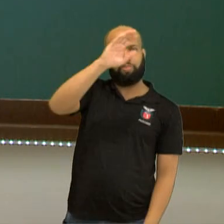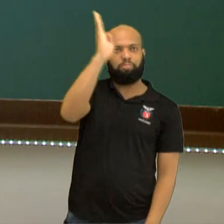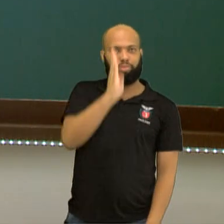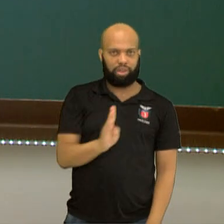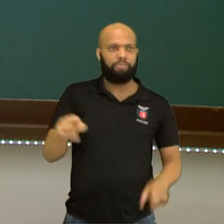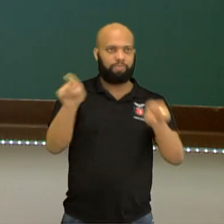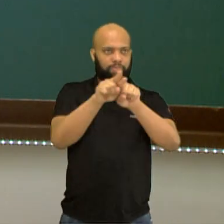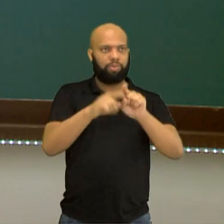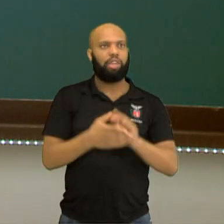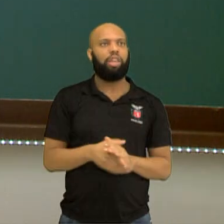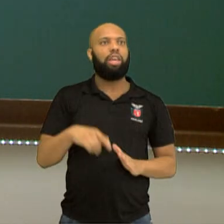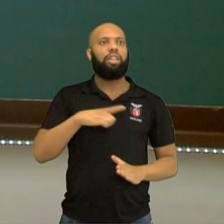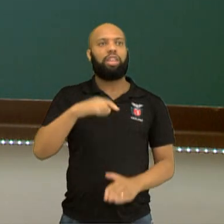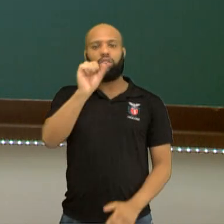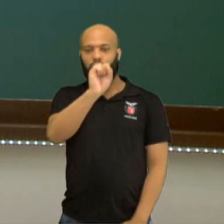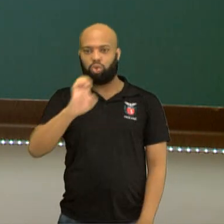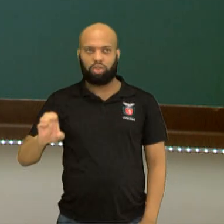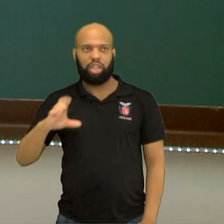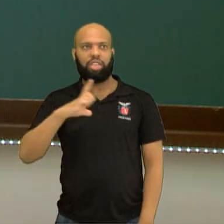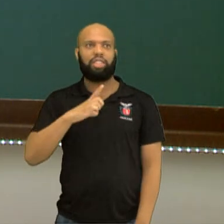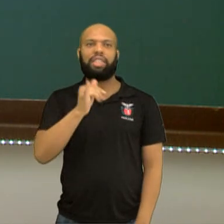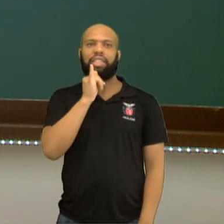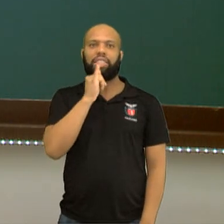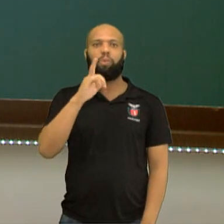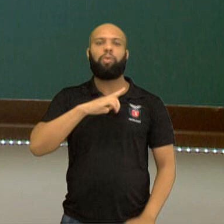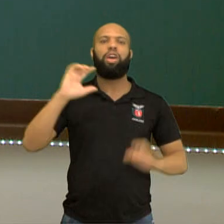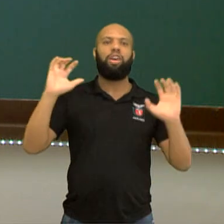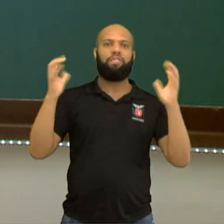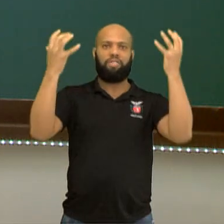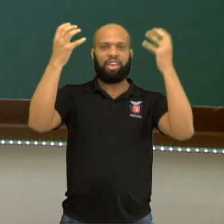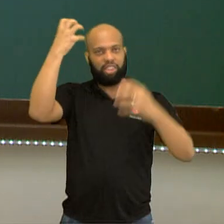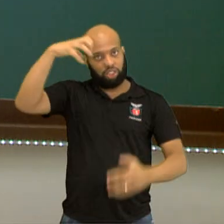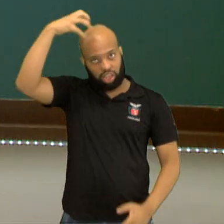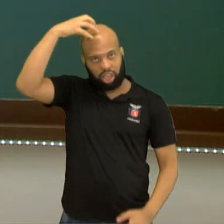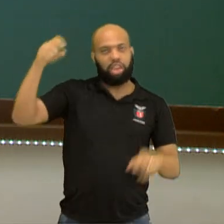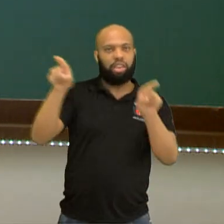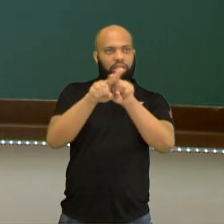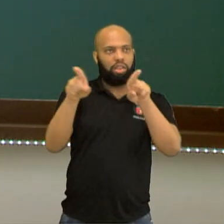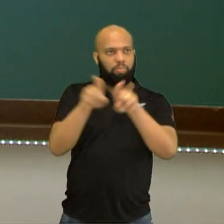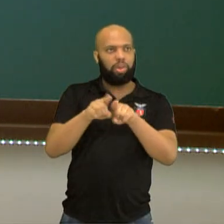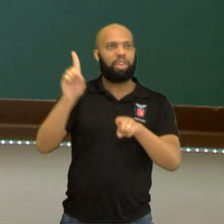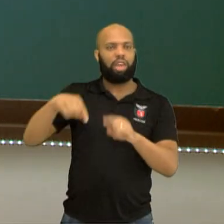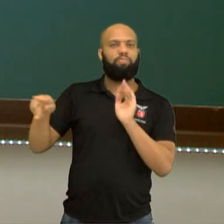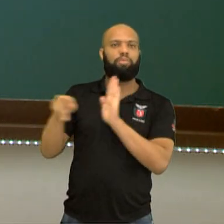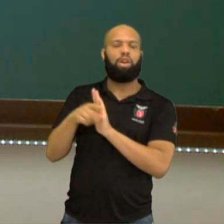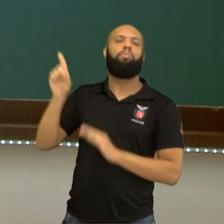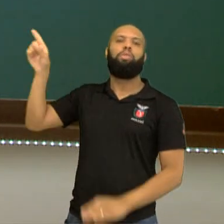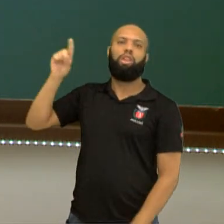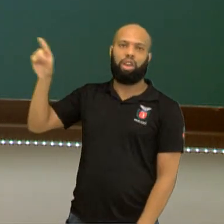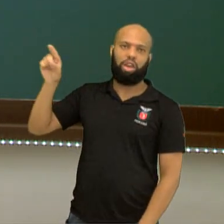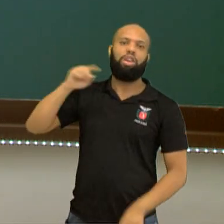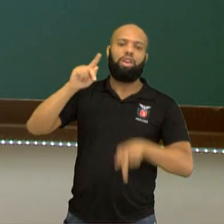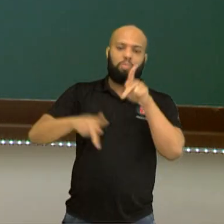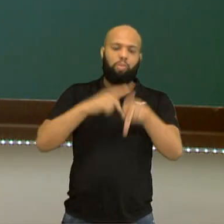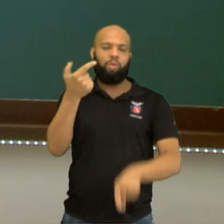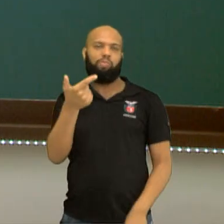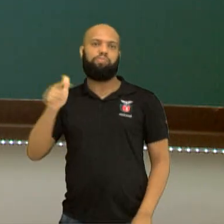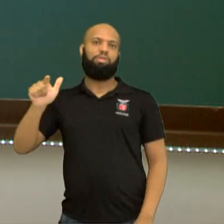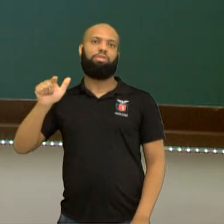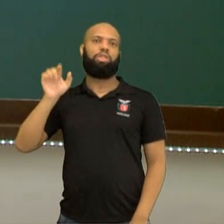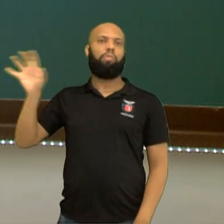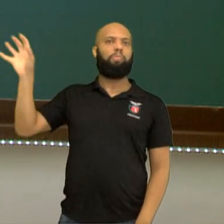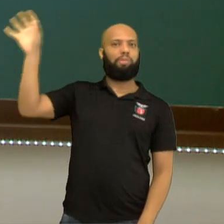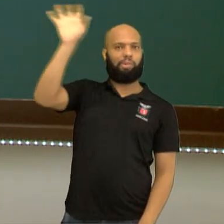Brasil. Nós temos o Sudeste, como por exemplo ali a folia de reis, que também foi trazida por povos que vieram de outras